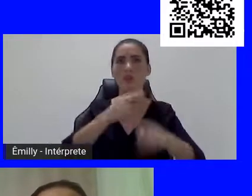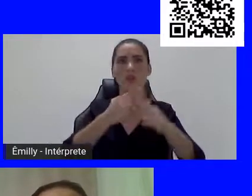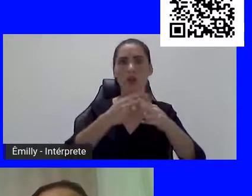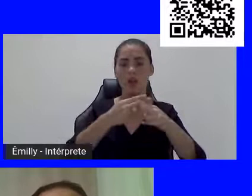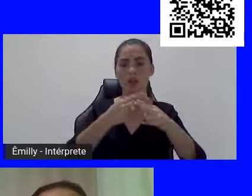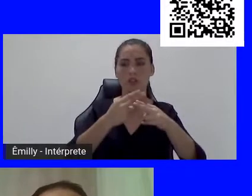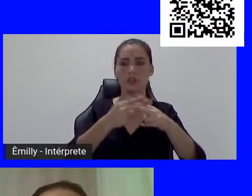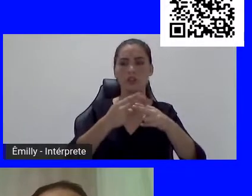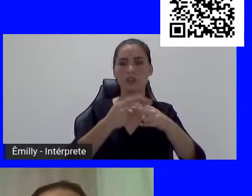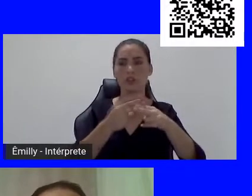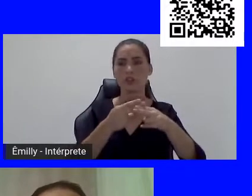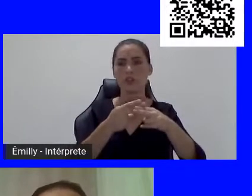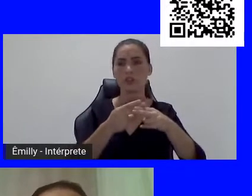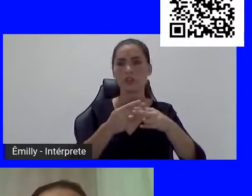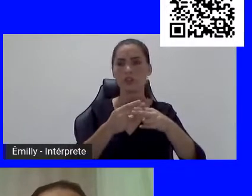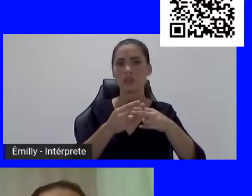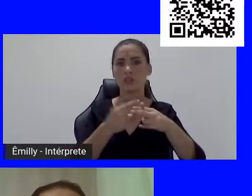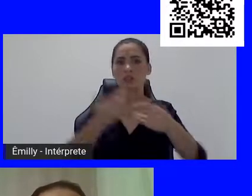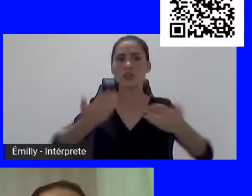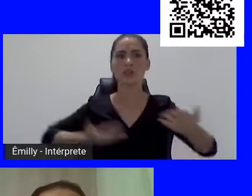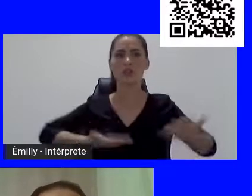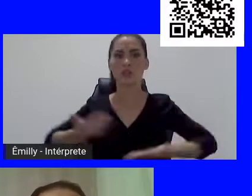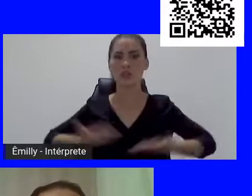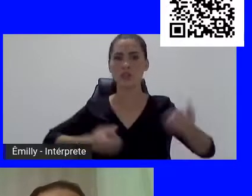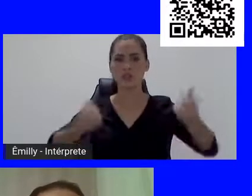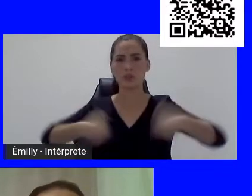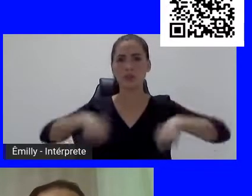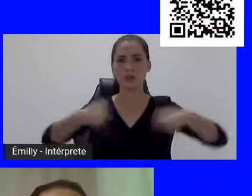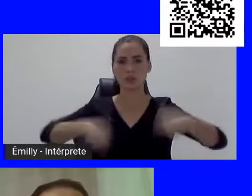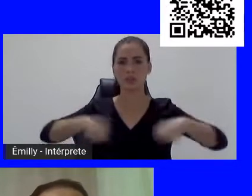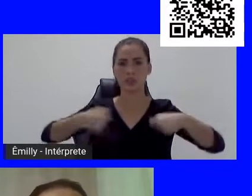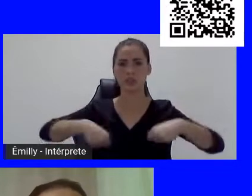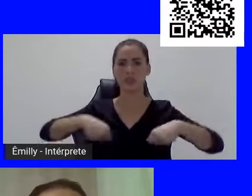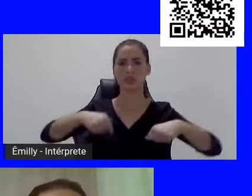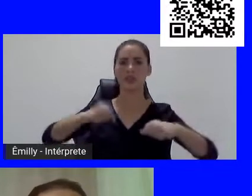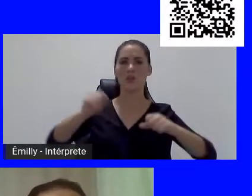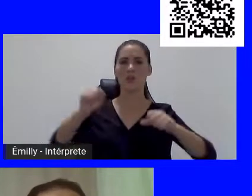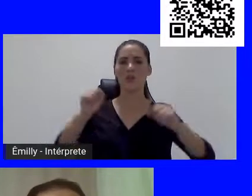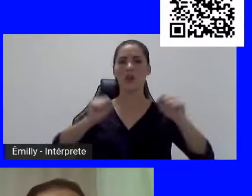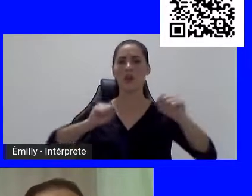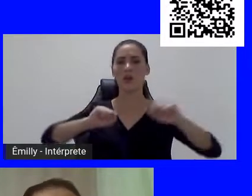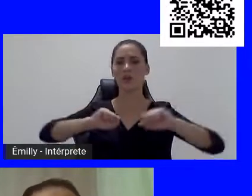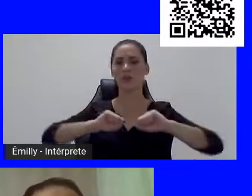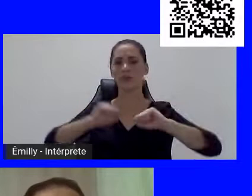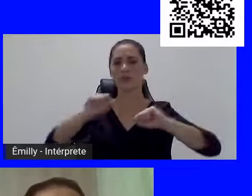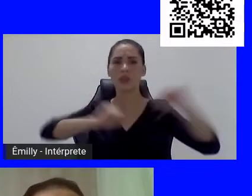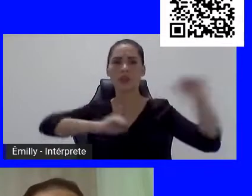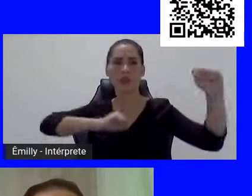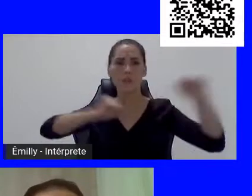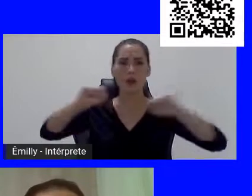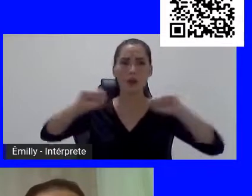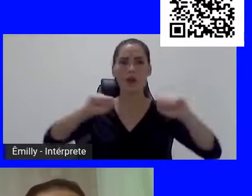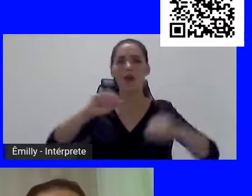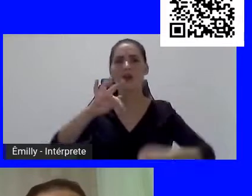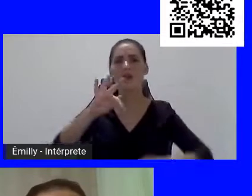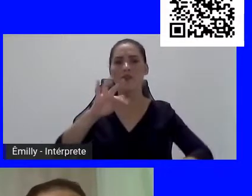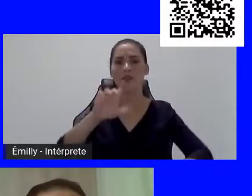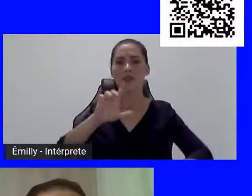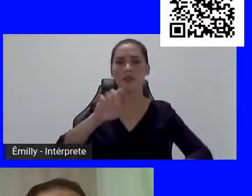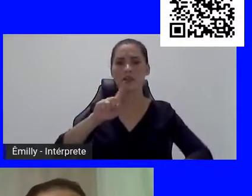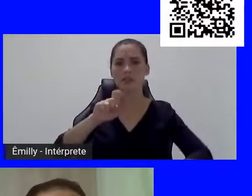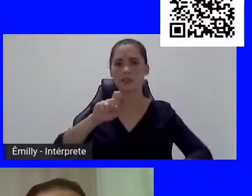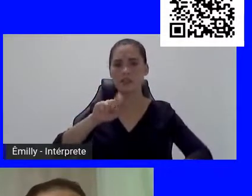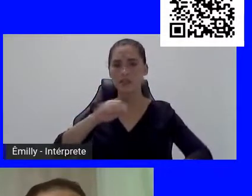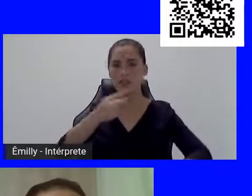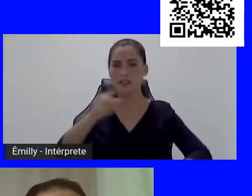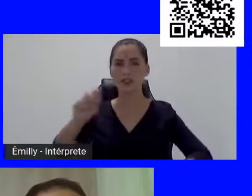ouvindo falar que servidores têm que fazer flexão, né? Tem que fazer todo um rito ali numa situação